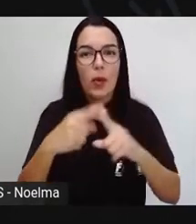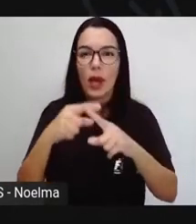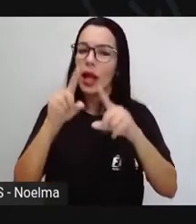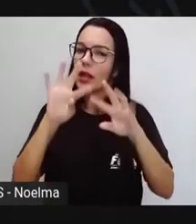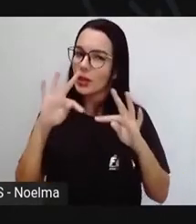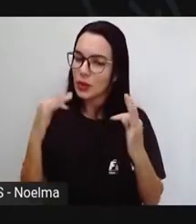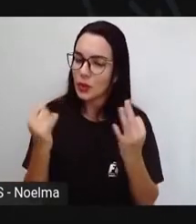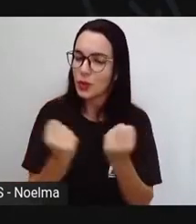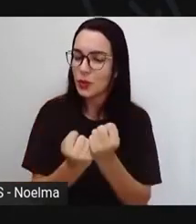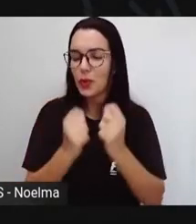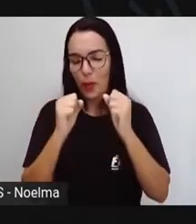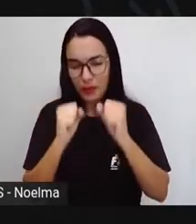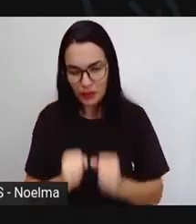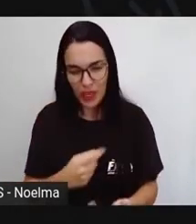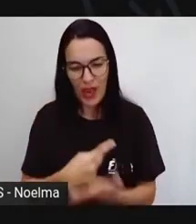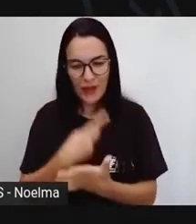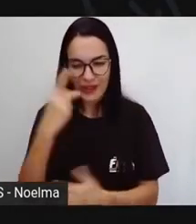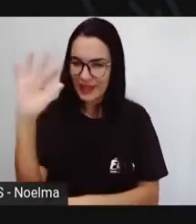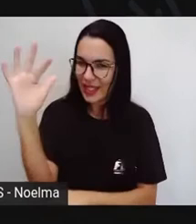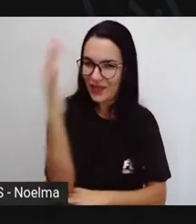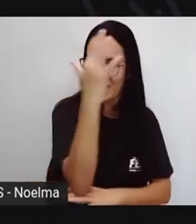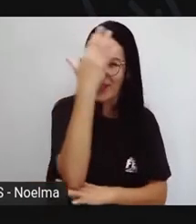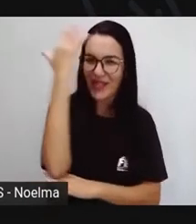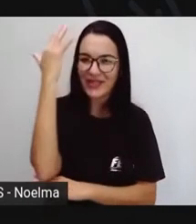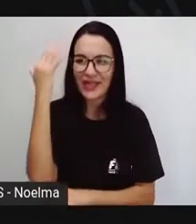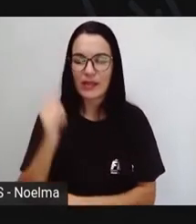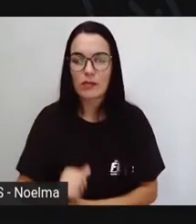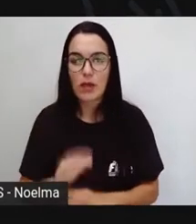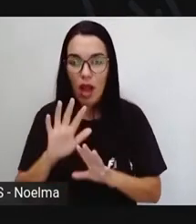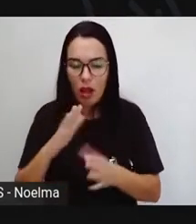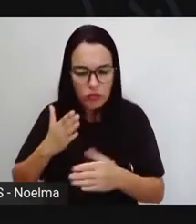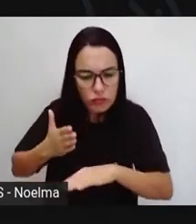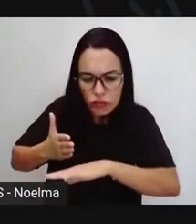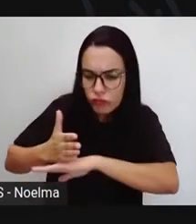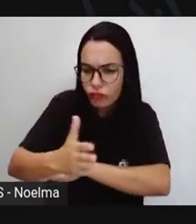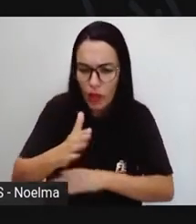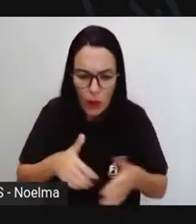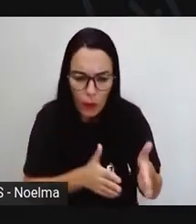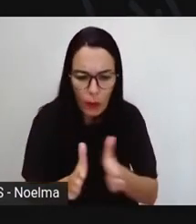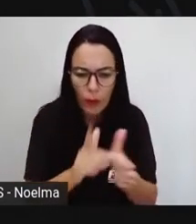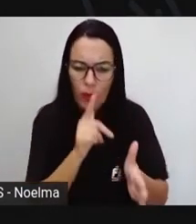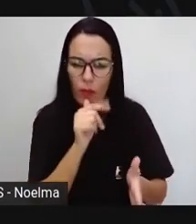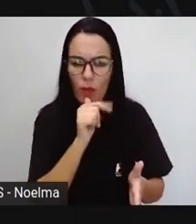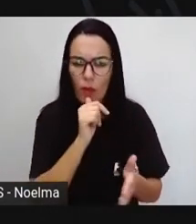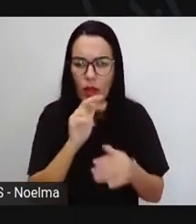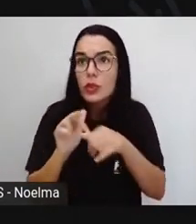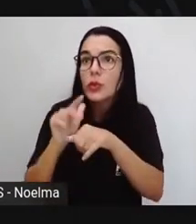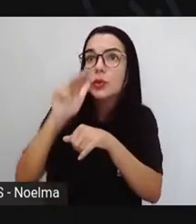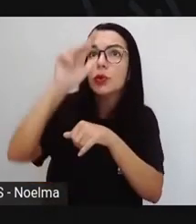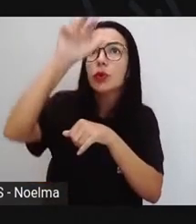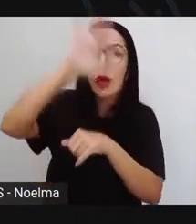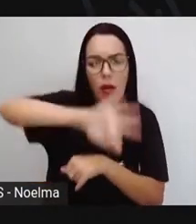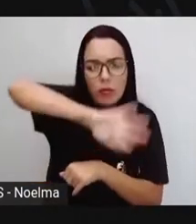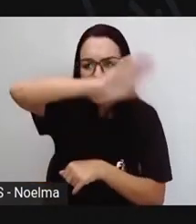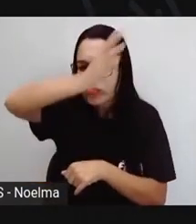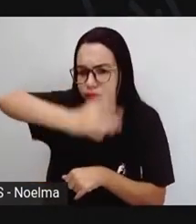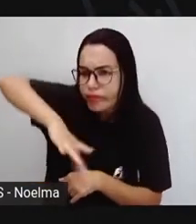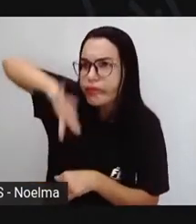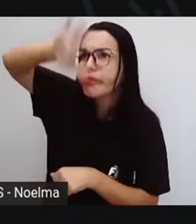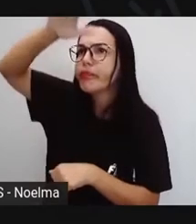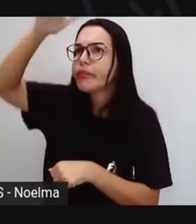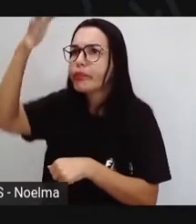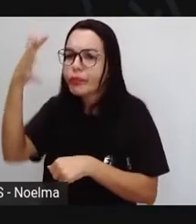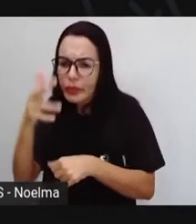naquela floresta. Atravessaram rios, subiram montanhas, pegaram trilhas